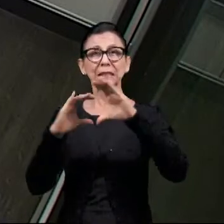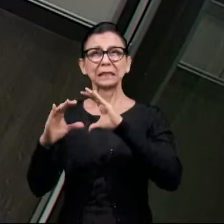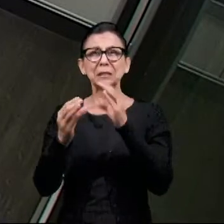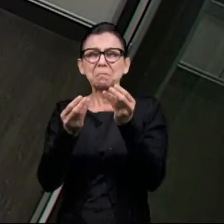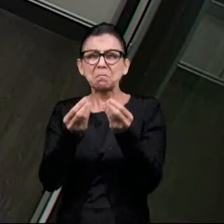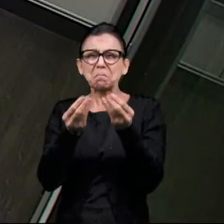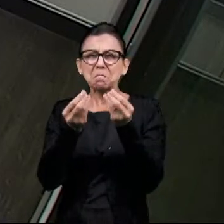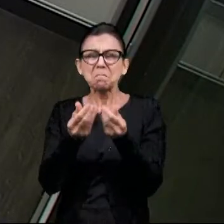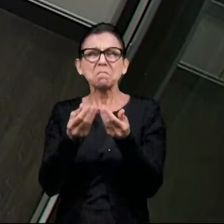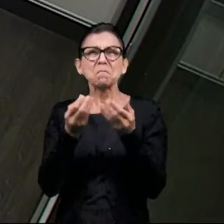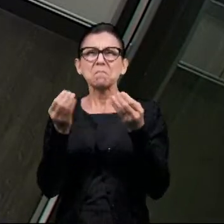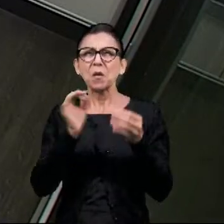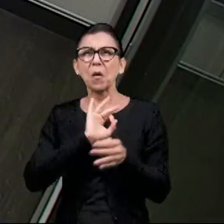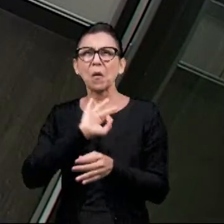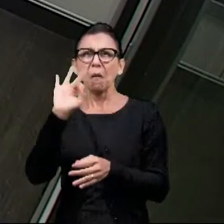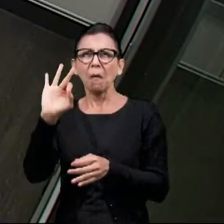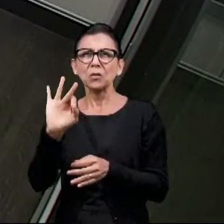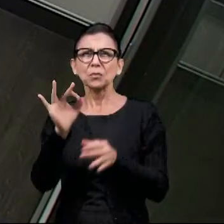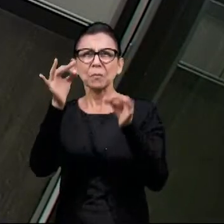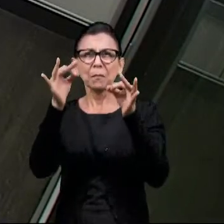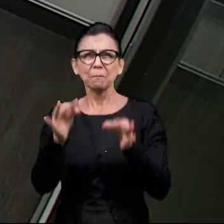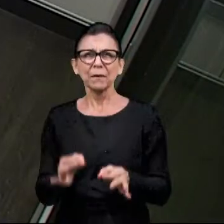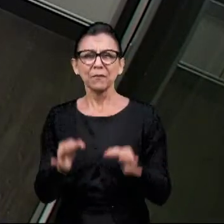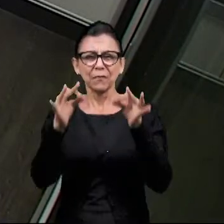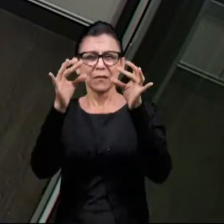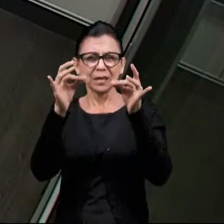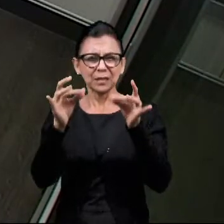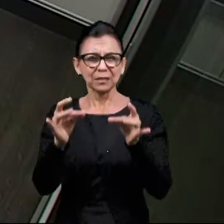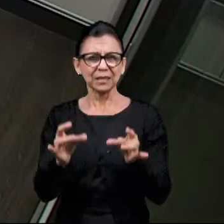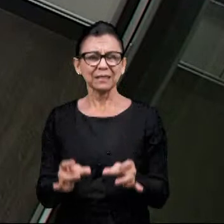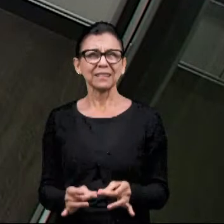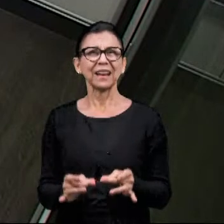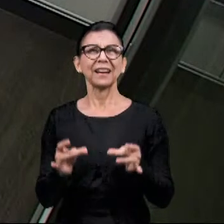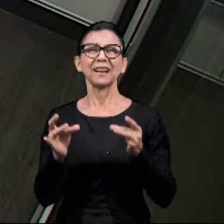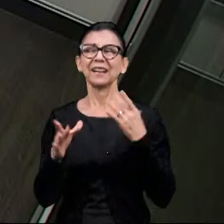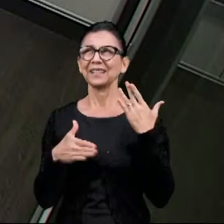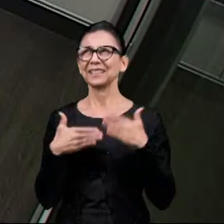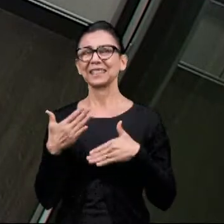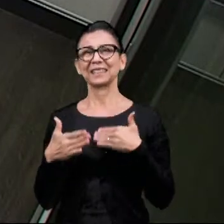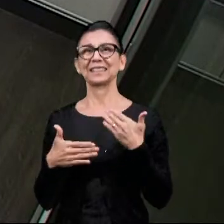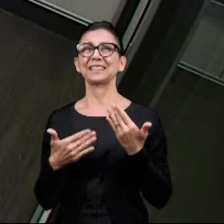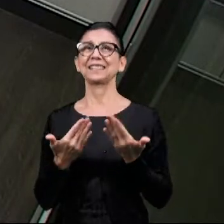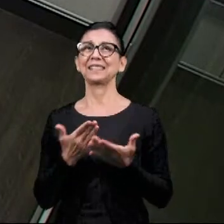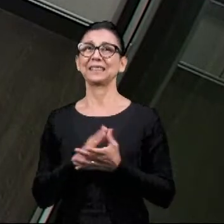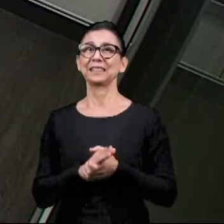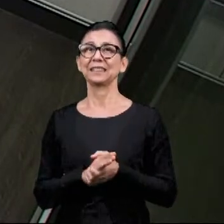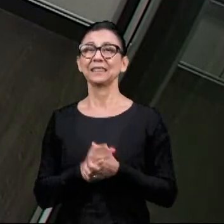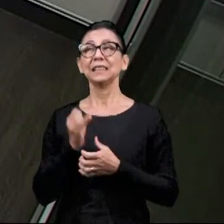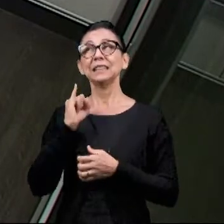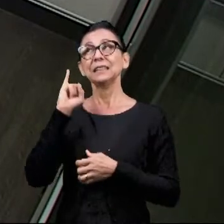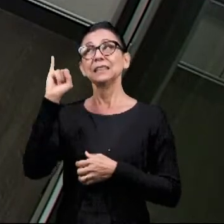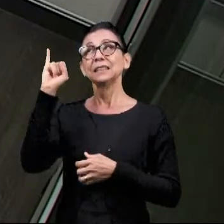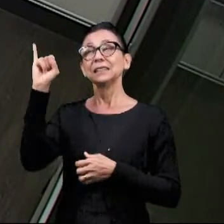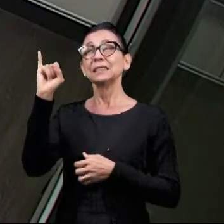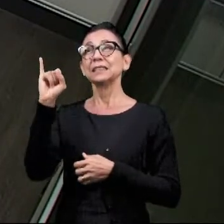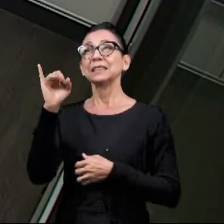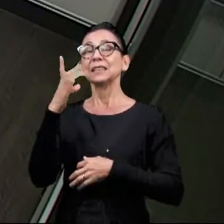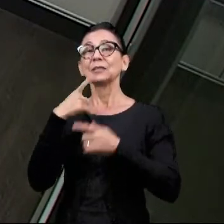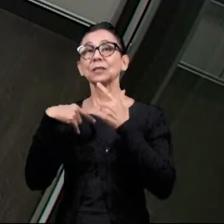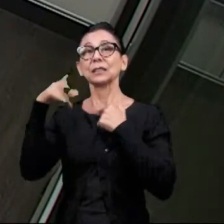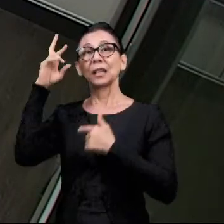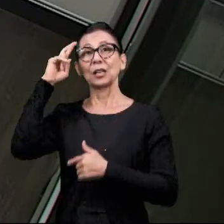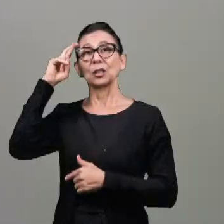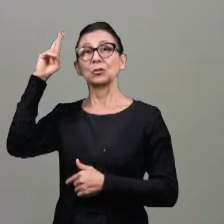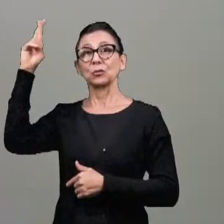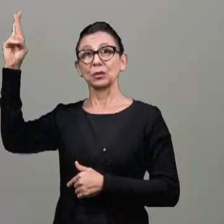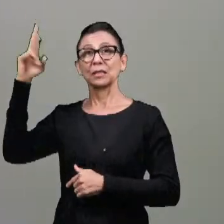qualidade, tudo muito bem feitinho, né? Que alegria, que alegria. Se Deus quiser, Jorge, em breve, com o fim dessa pandemia, recebendo os irmãos